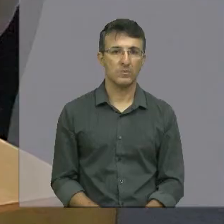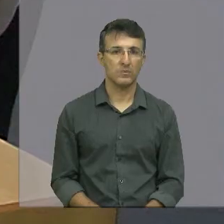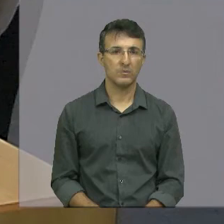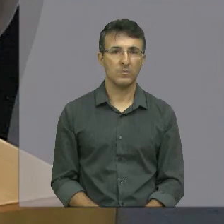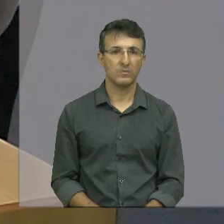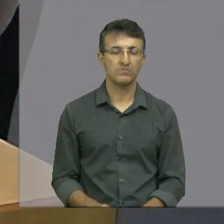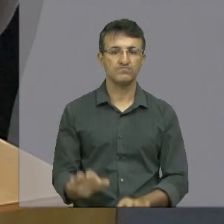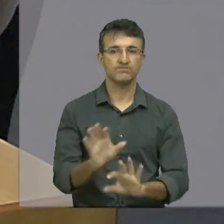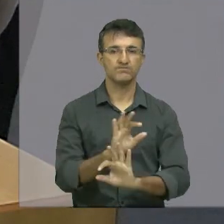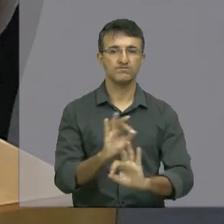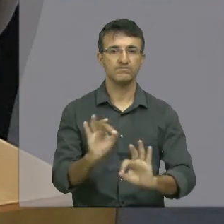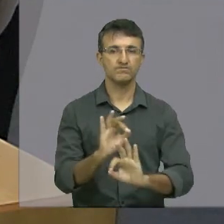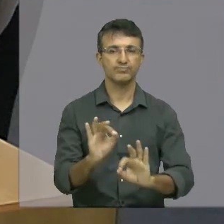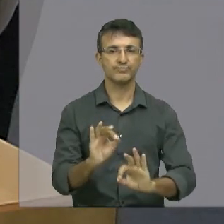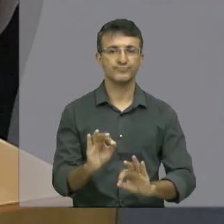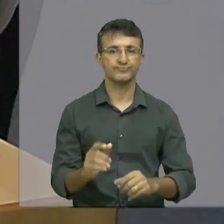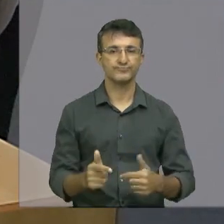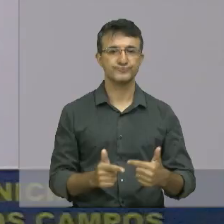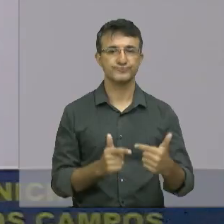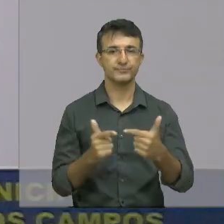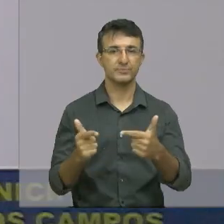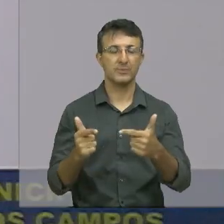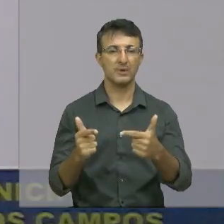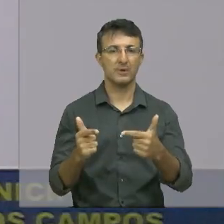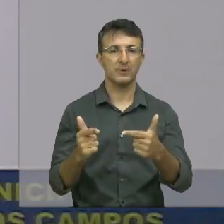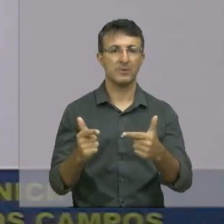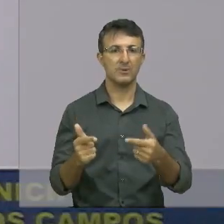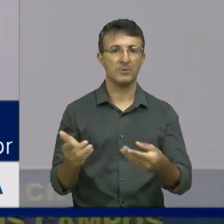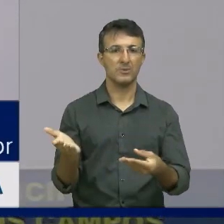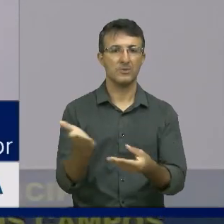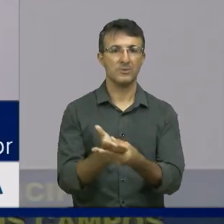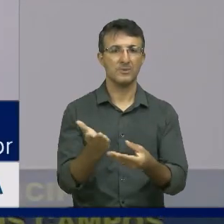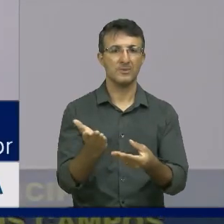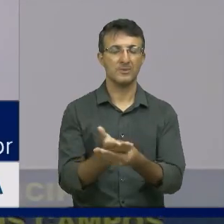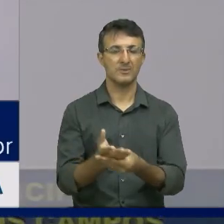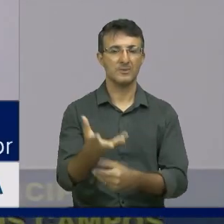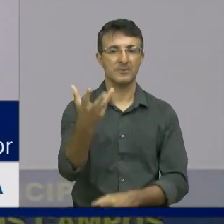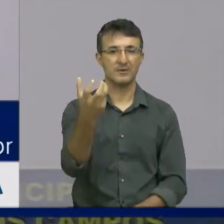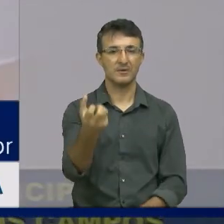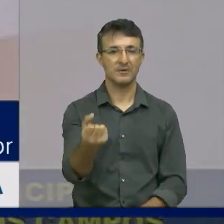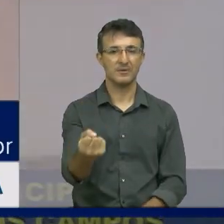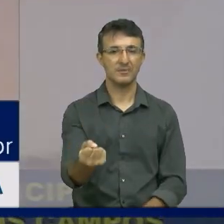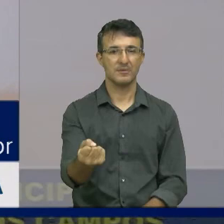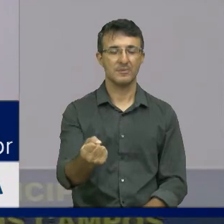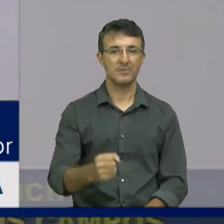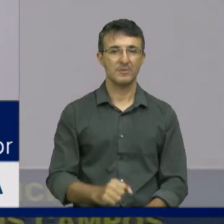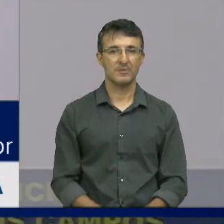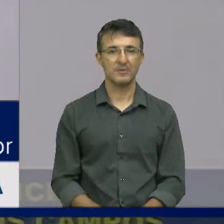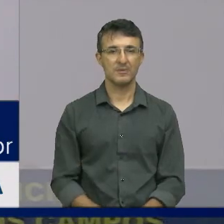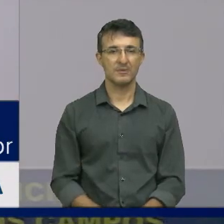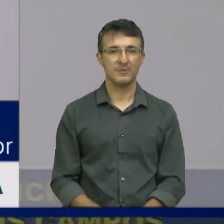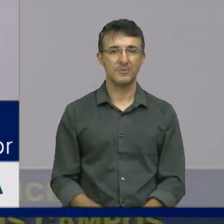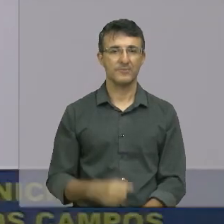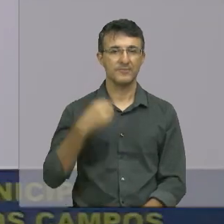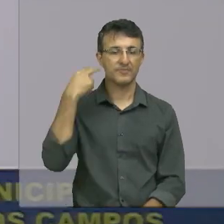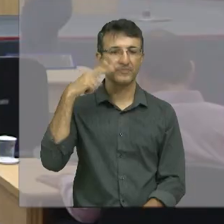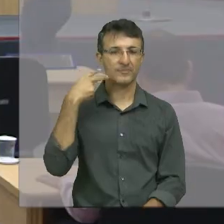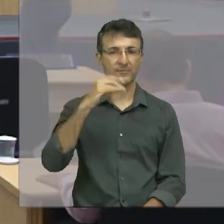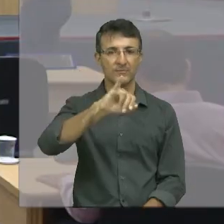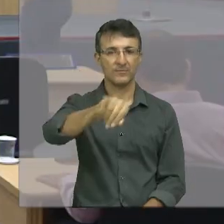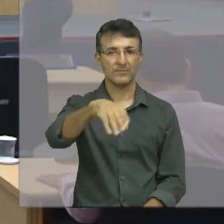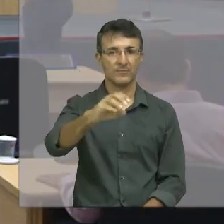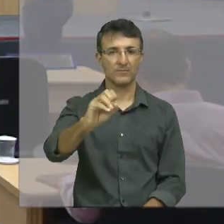Nenhuma manifestação contrária. Projeto aprovado por unanimidade. Com a palavra, o vereador José